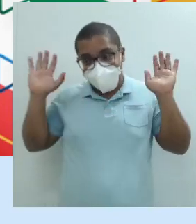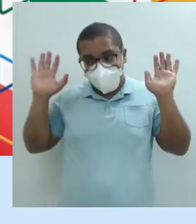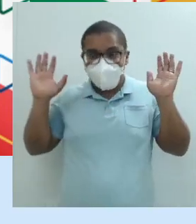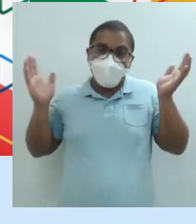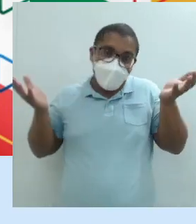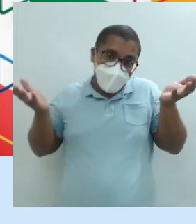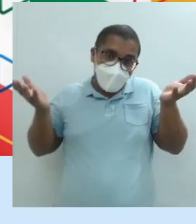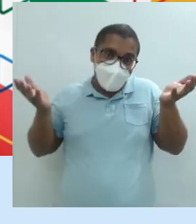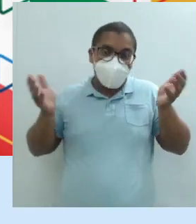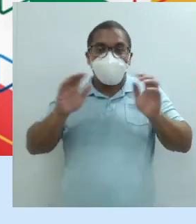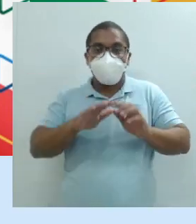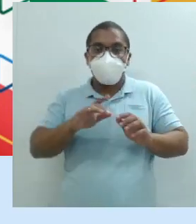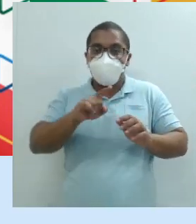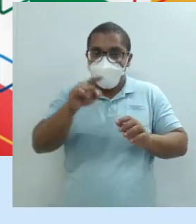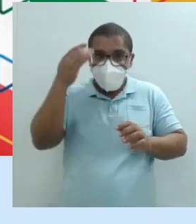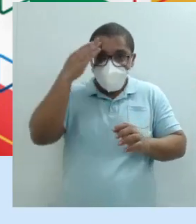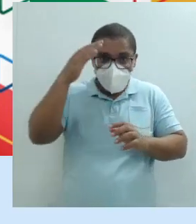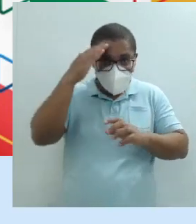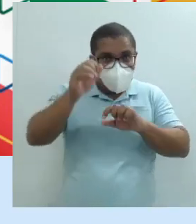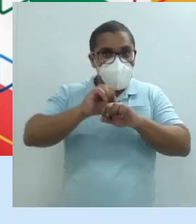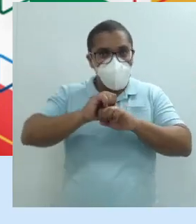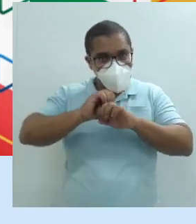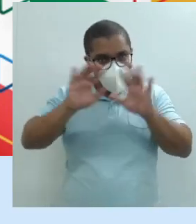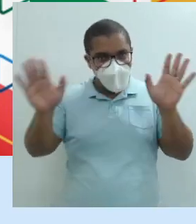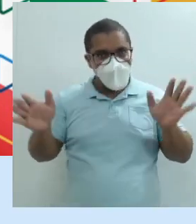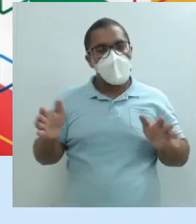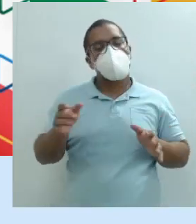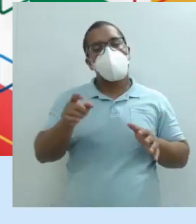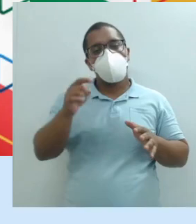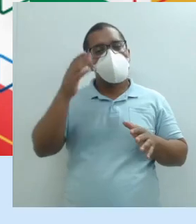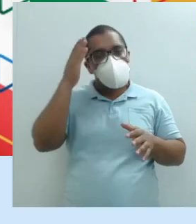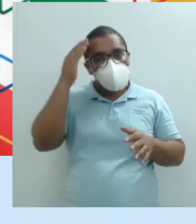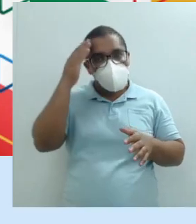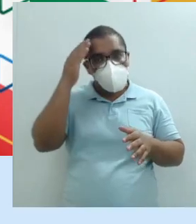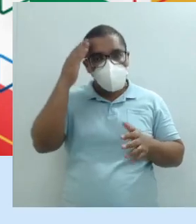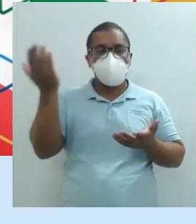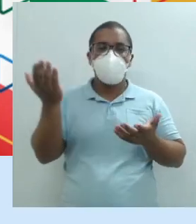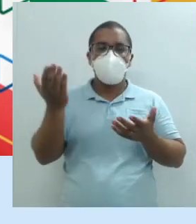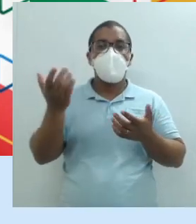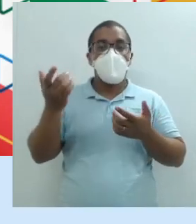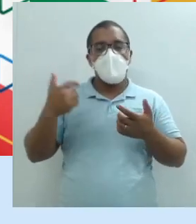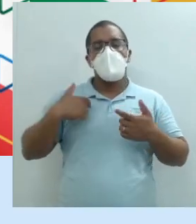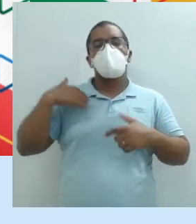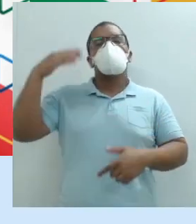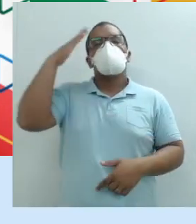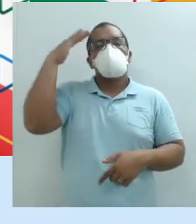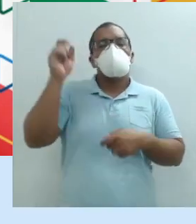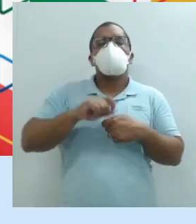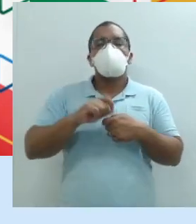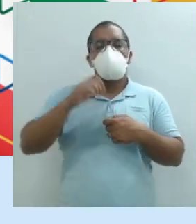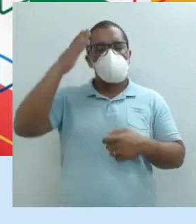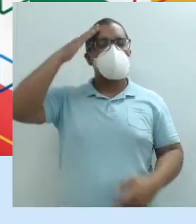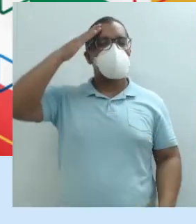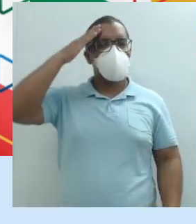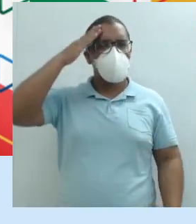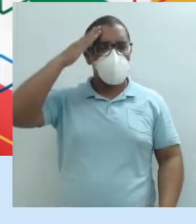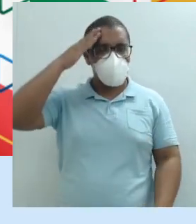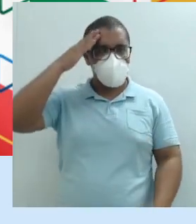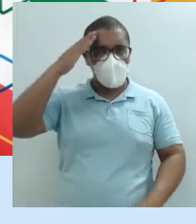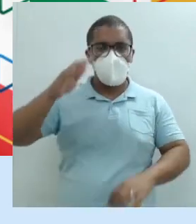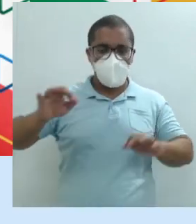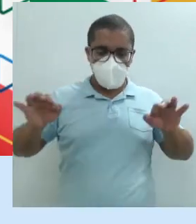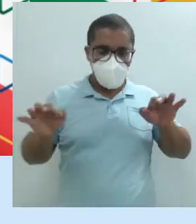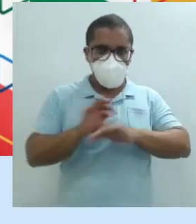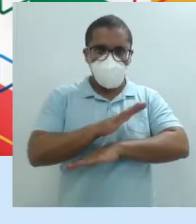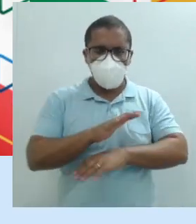Mas entendam, né? Só saber fazer não é tudo. É necessário